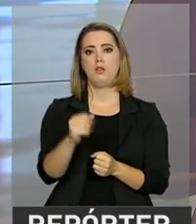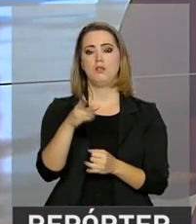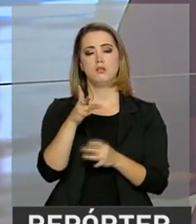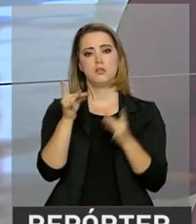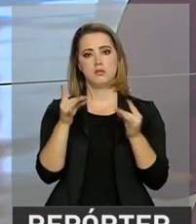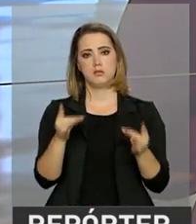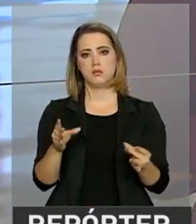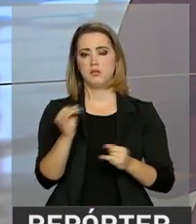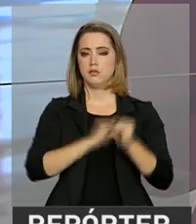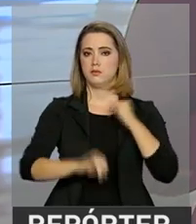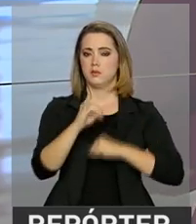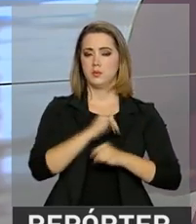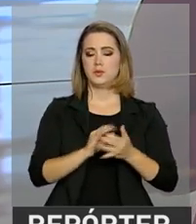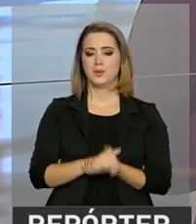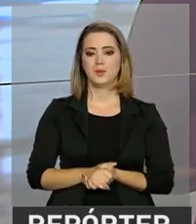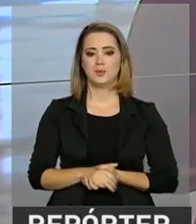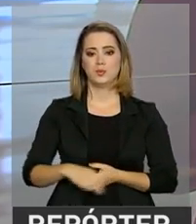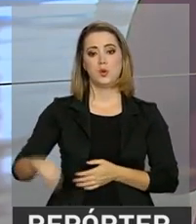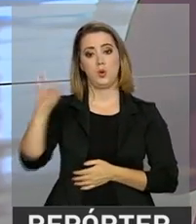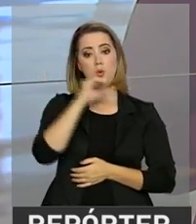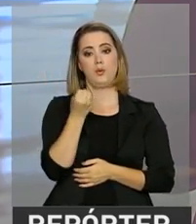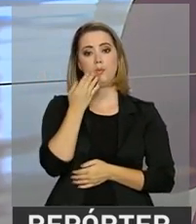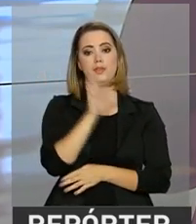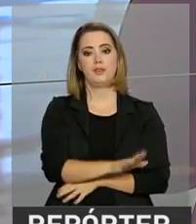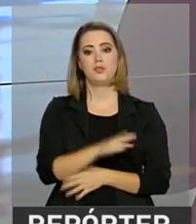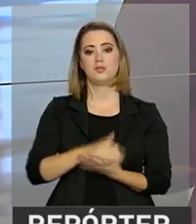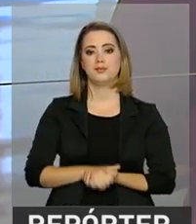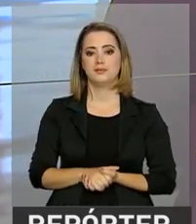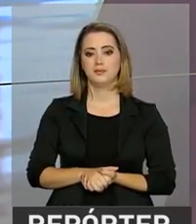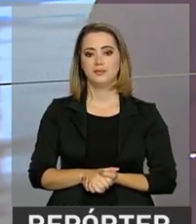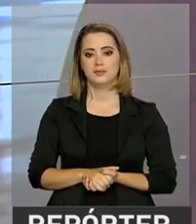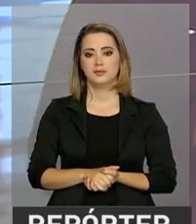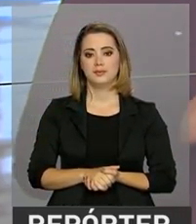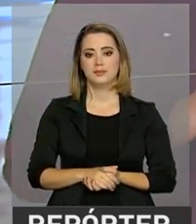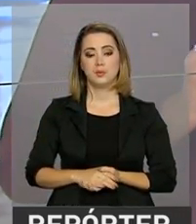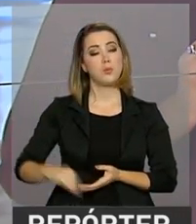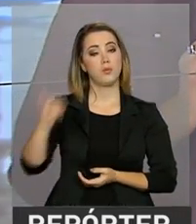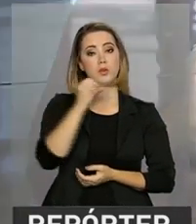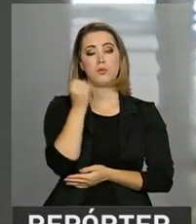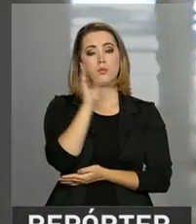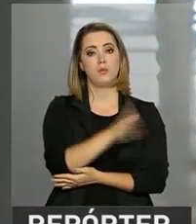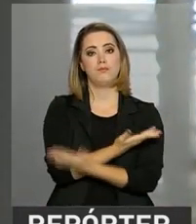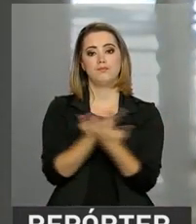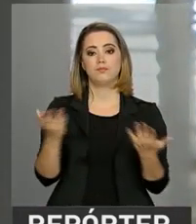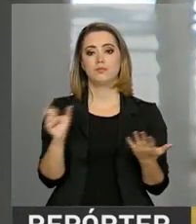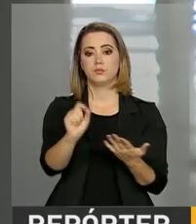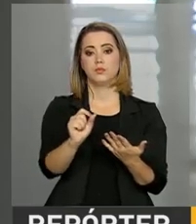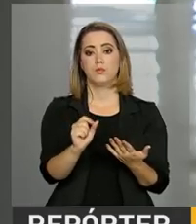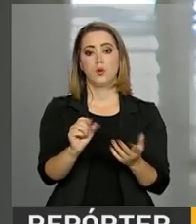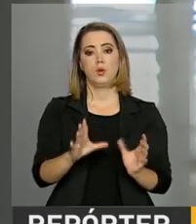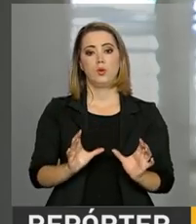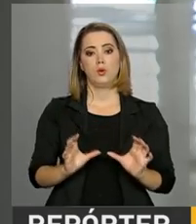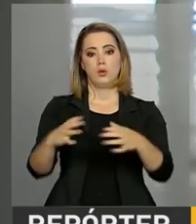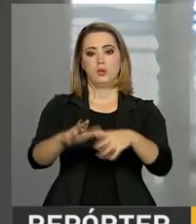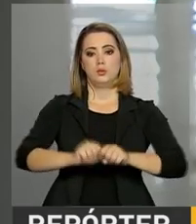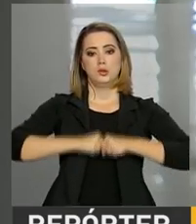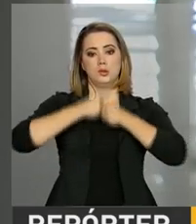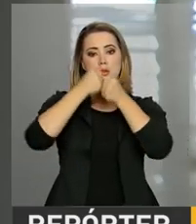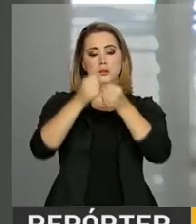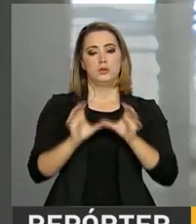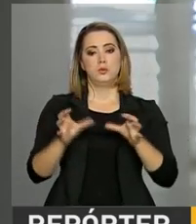ao vivo pra gente o lagoa na boa tarde olá roberto boa tarde boa tarde a todos a força tarefa será composta por